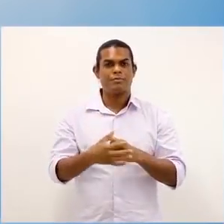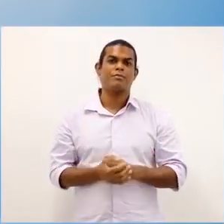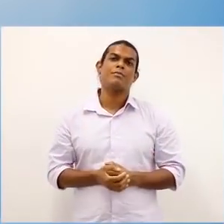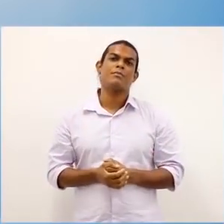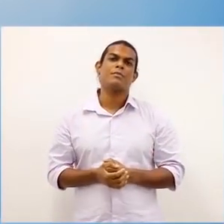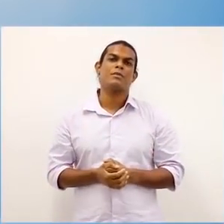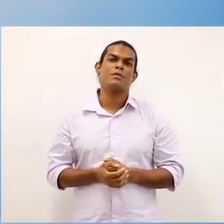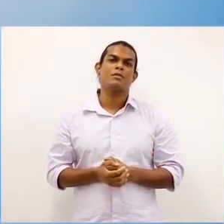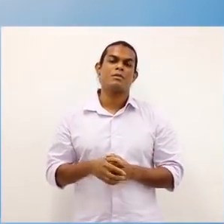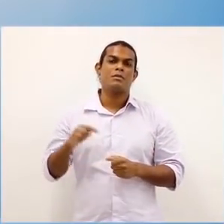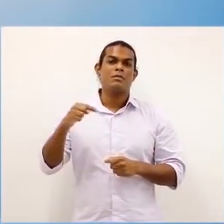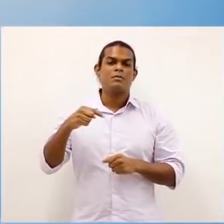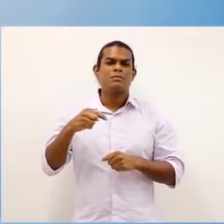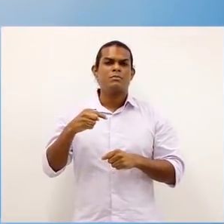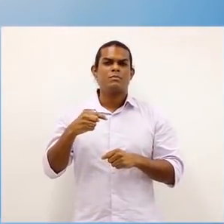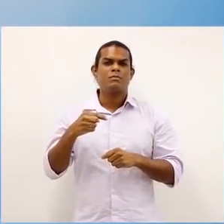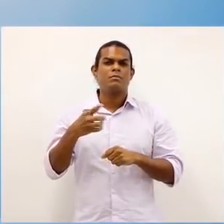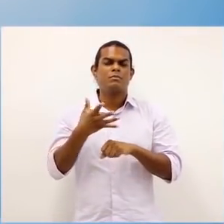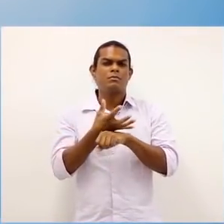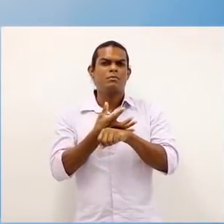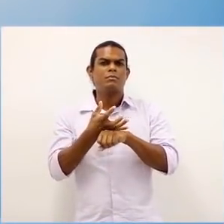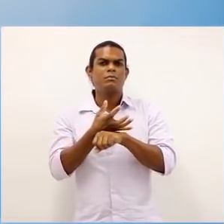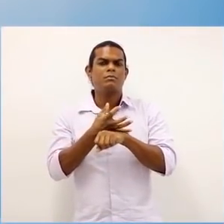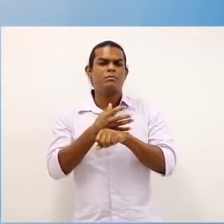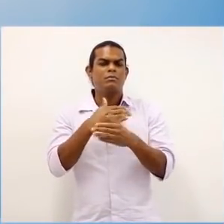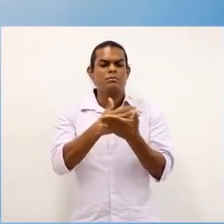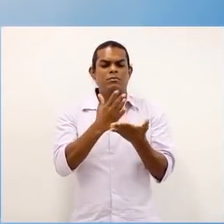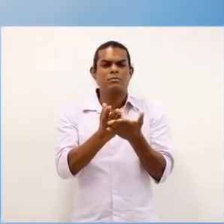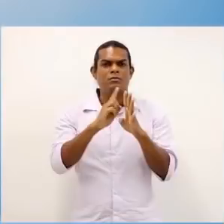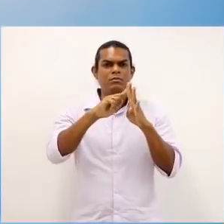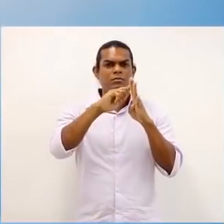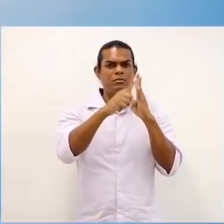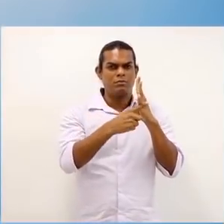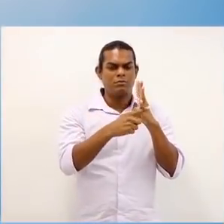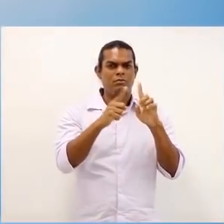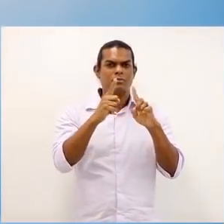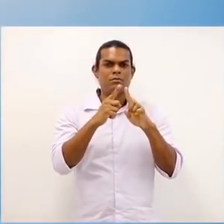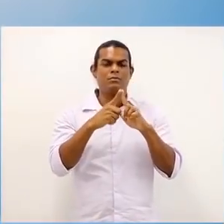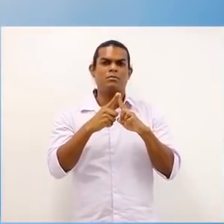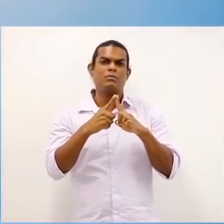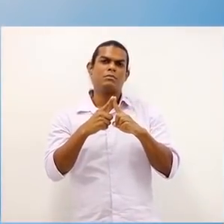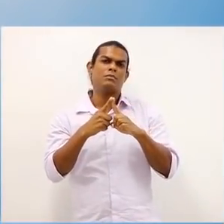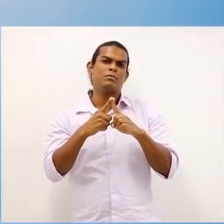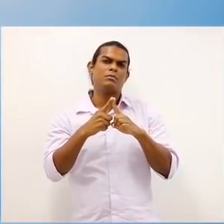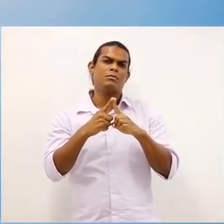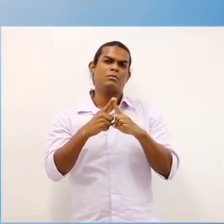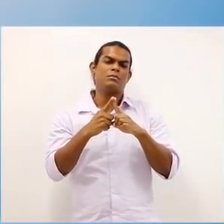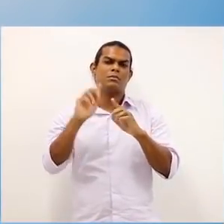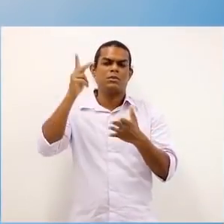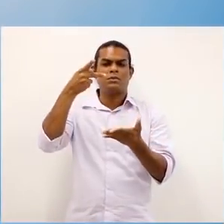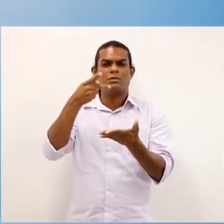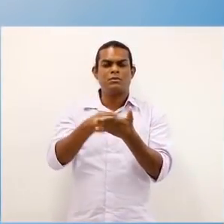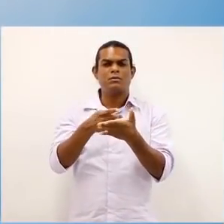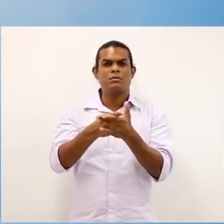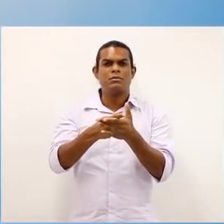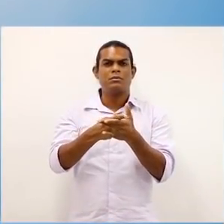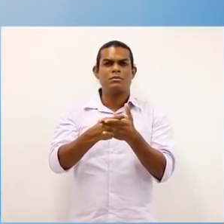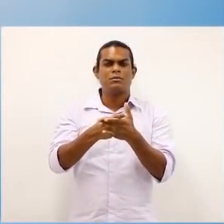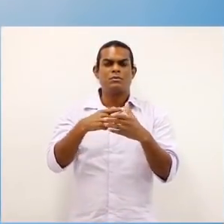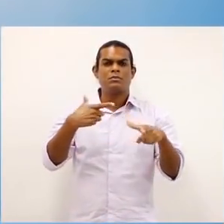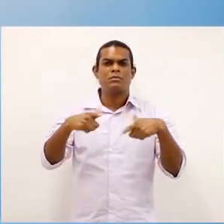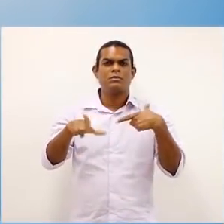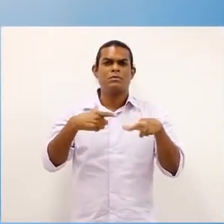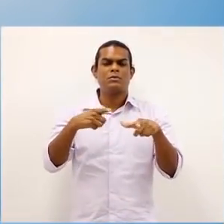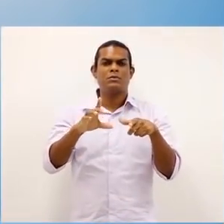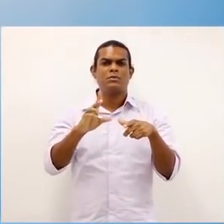A nossa matéria é dividida em 4 competências. A primeira competência nós vamos falar sobre o acidente do trabalho, a